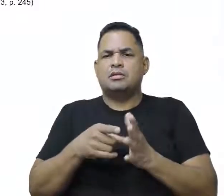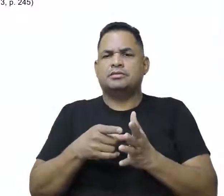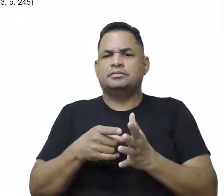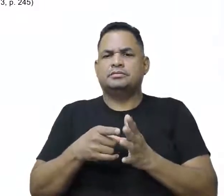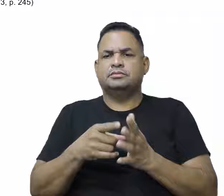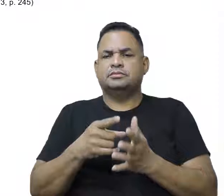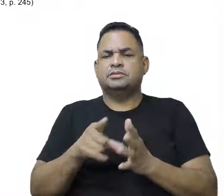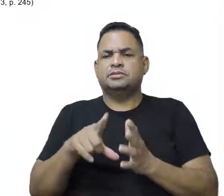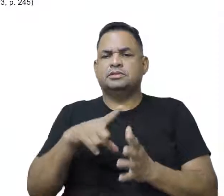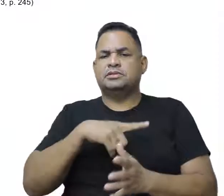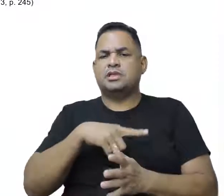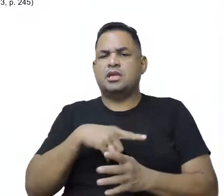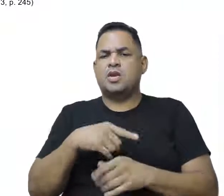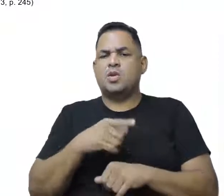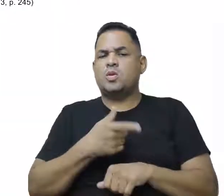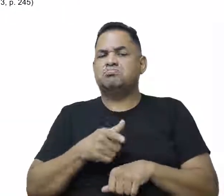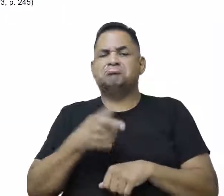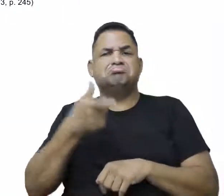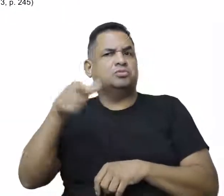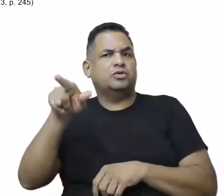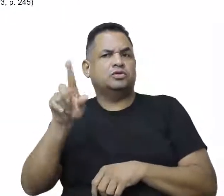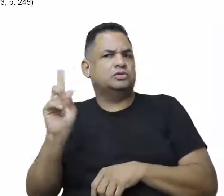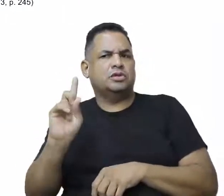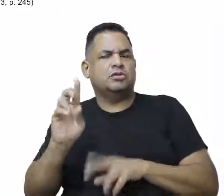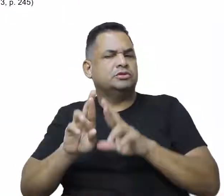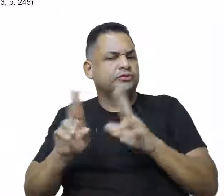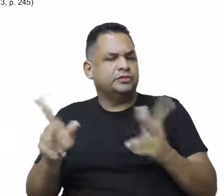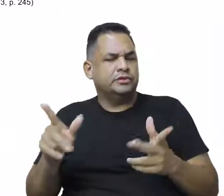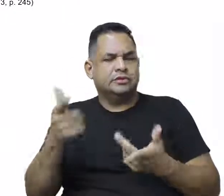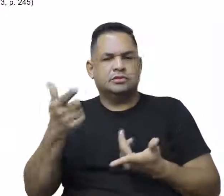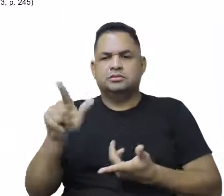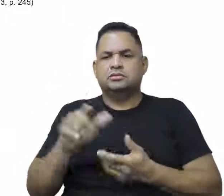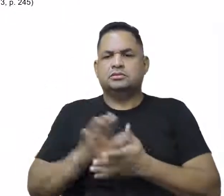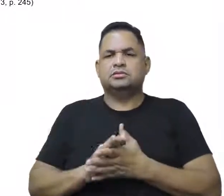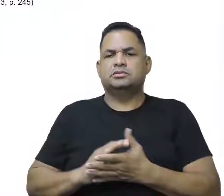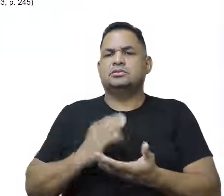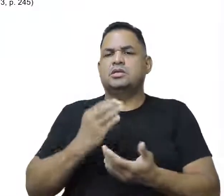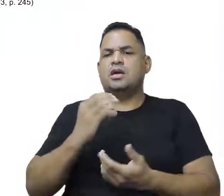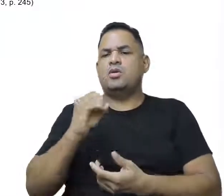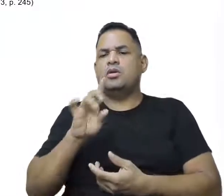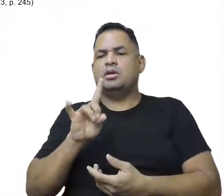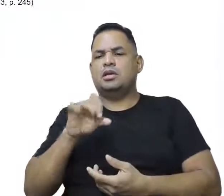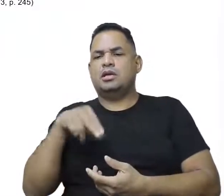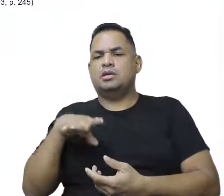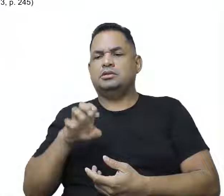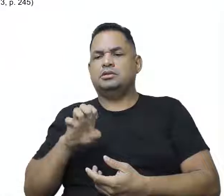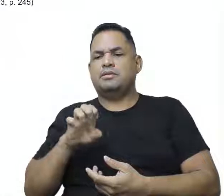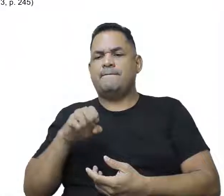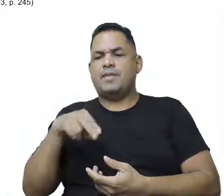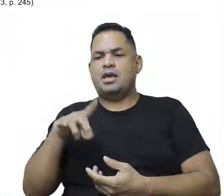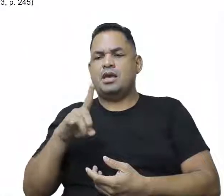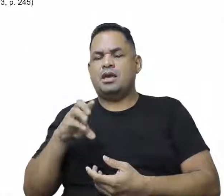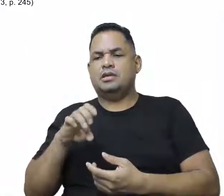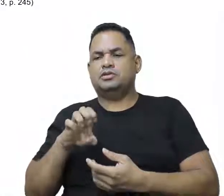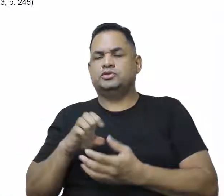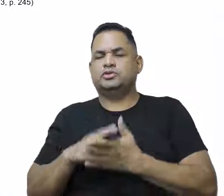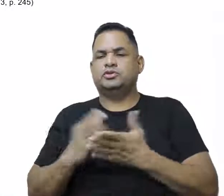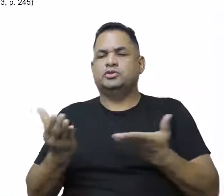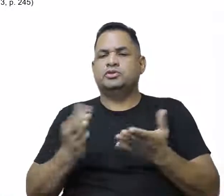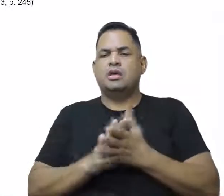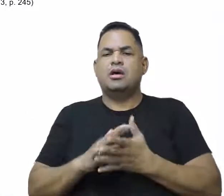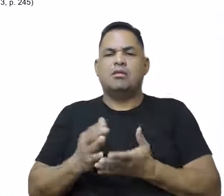existem no nosso país, mas que não existem em outros países do Oriente Médio, dos Estados Unidos. Então, a cultura,